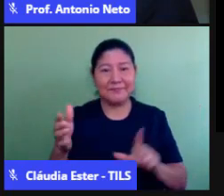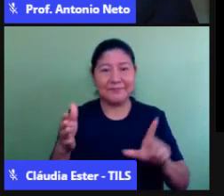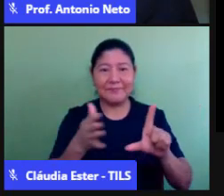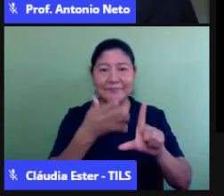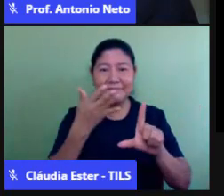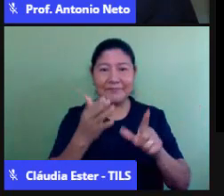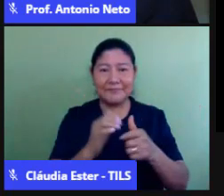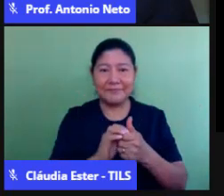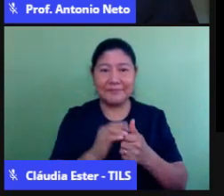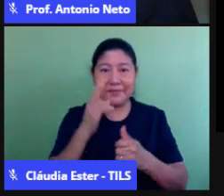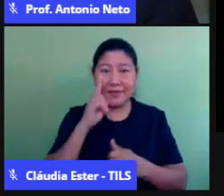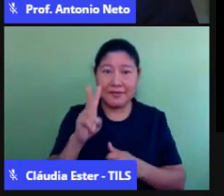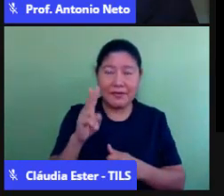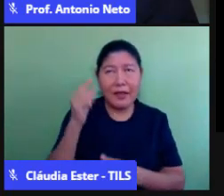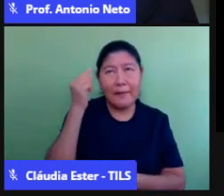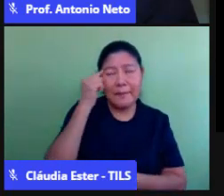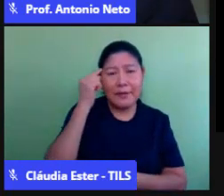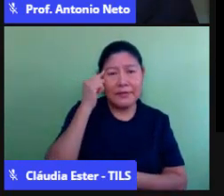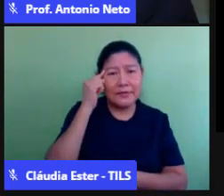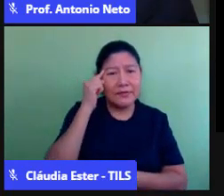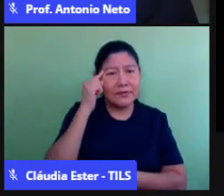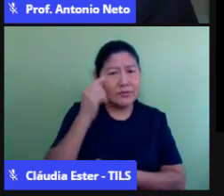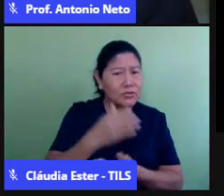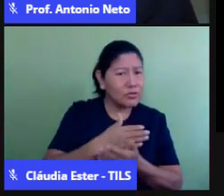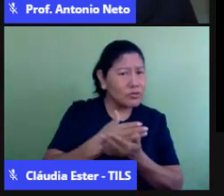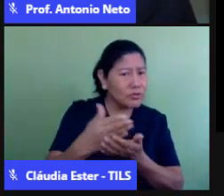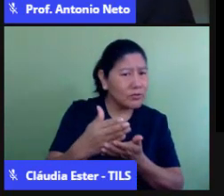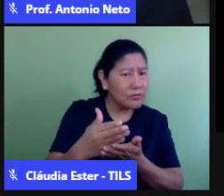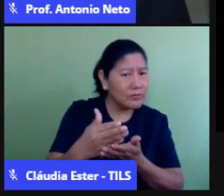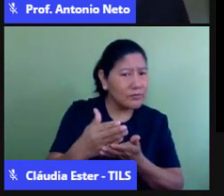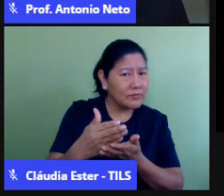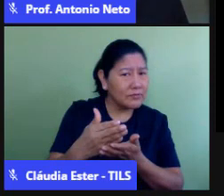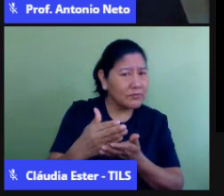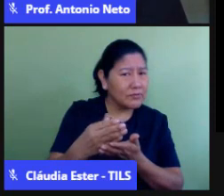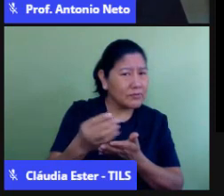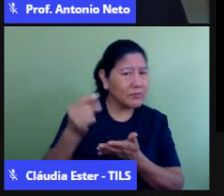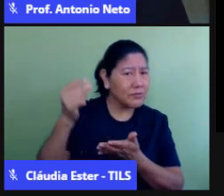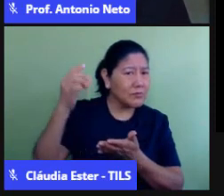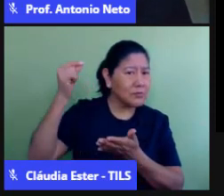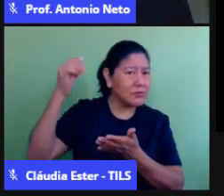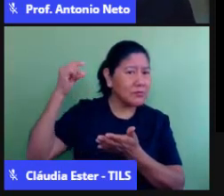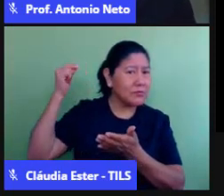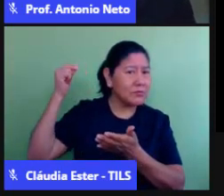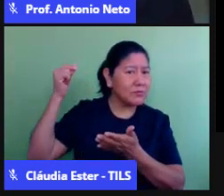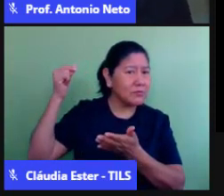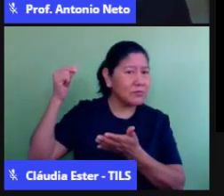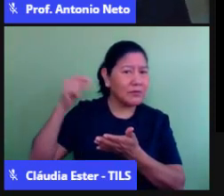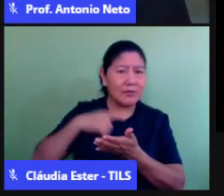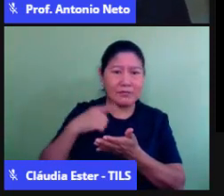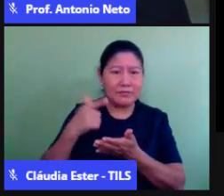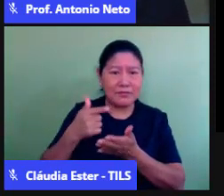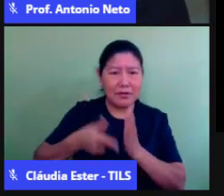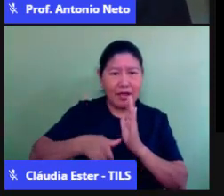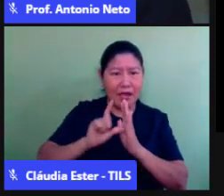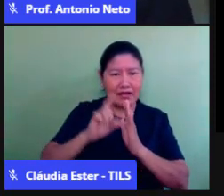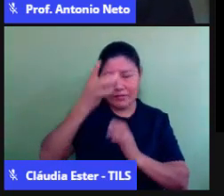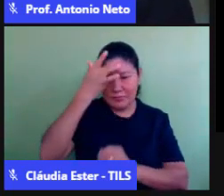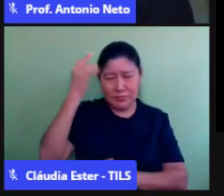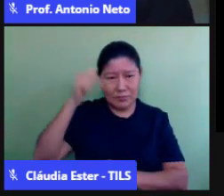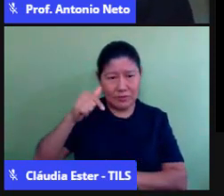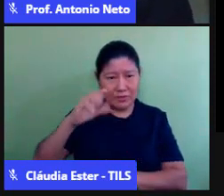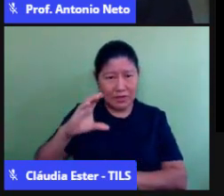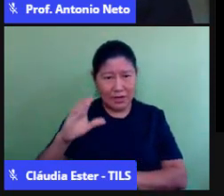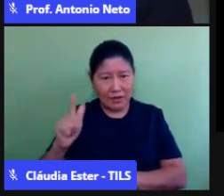Mas aí a gente pensa assim, ué, já começamos com José Antônio Pereira, não tinha ninguém antes? Nossa, já